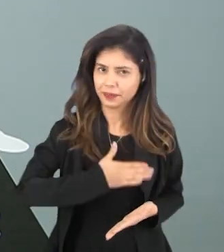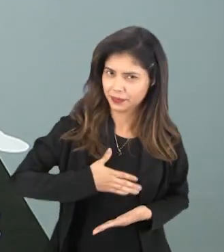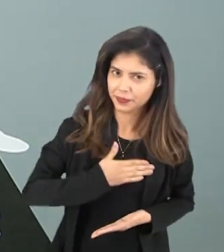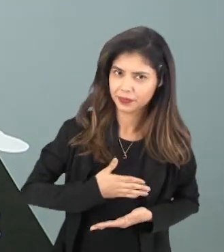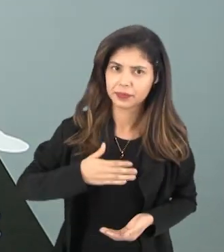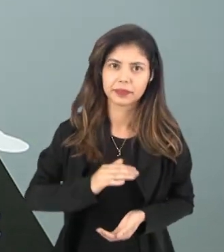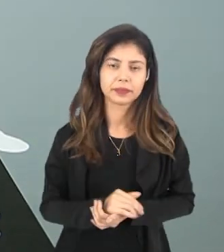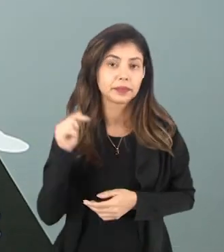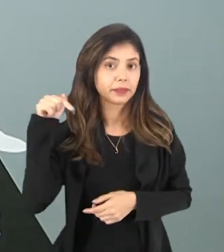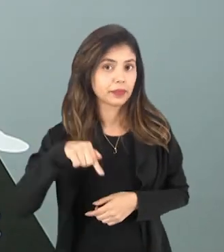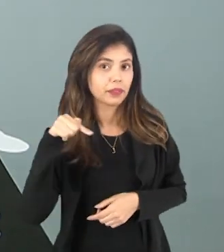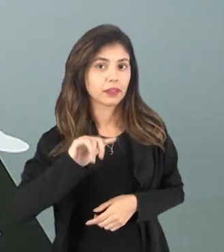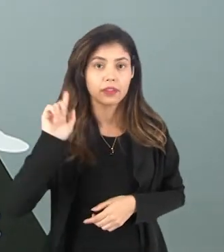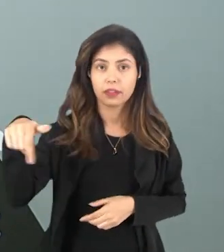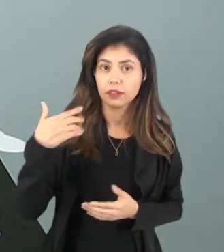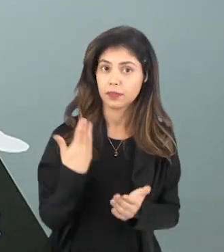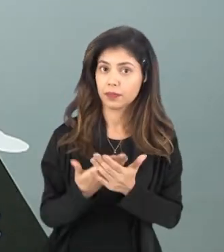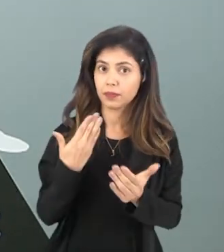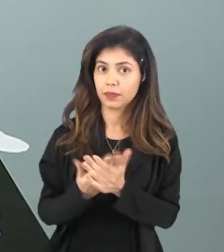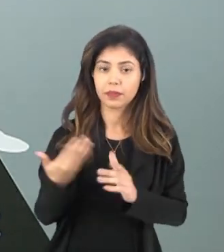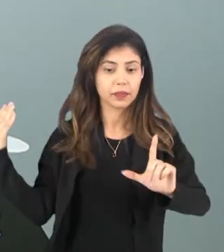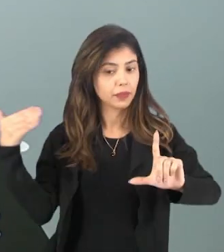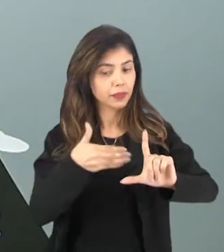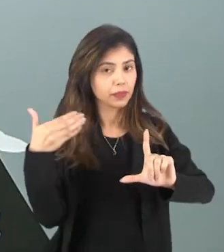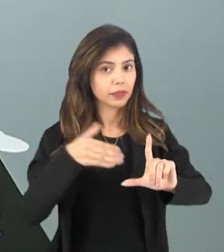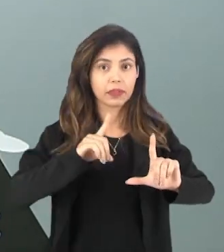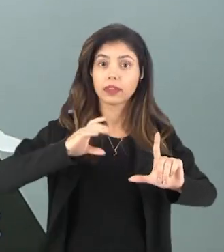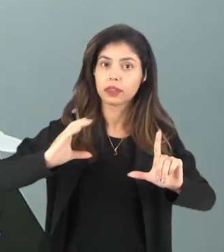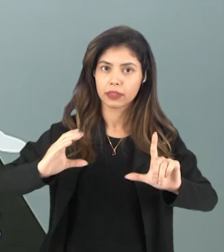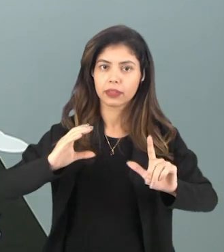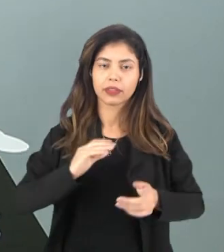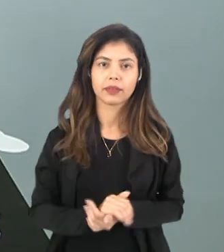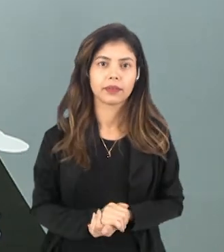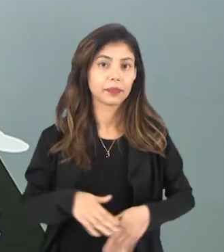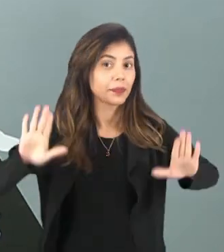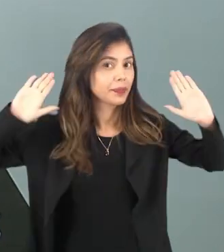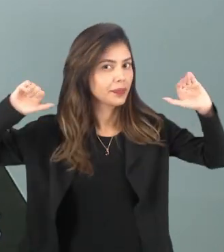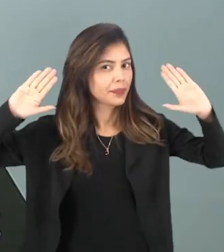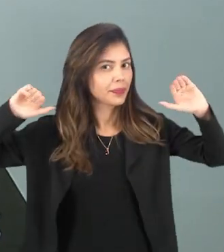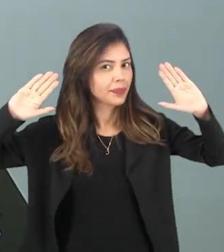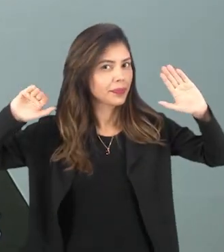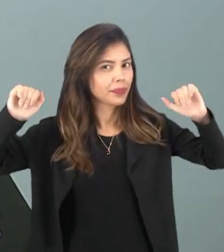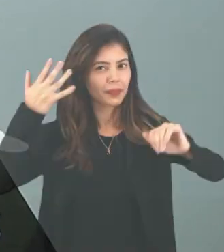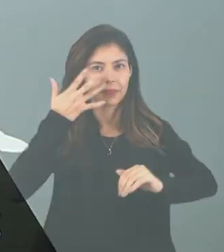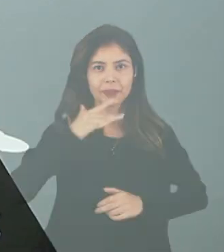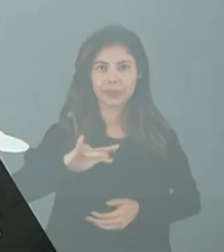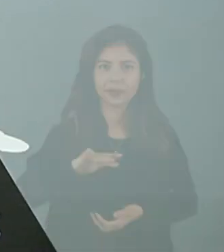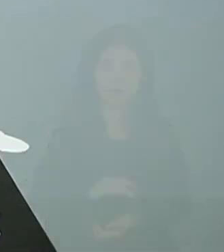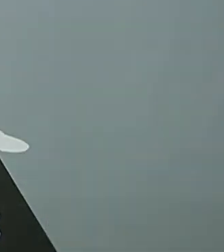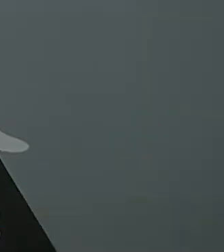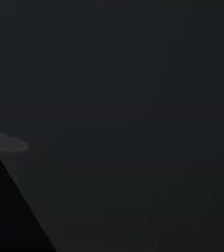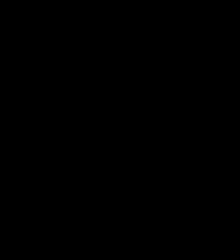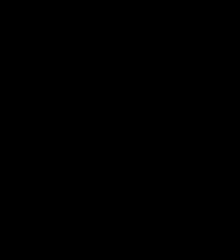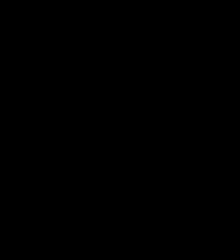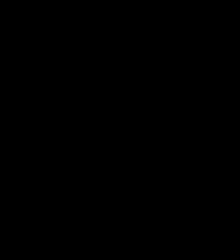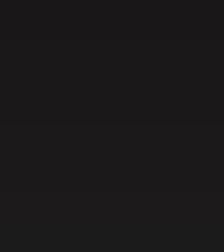gostaram para essa e outras aulas acesse a plataforma educ tchau crianças